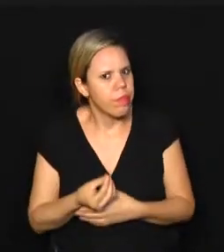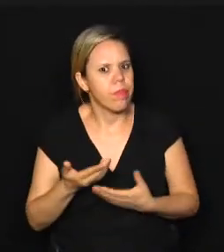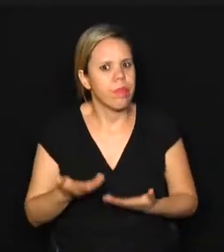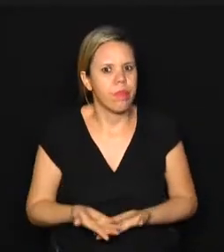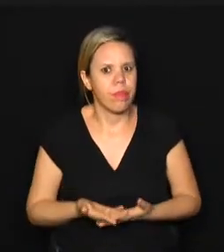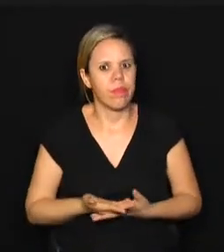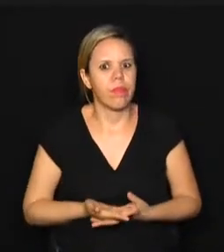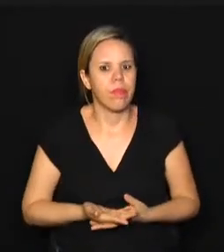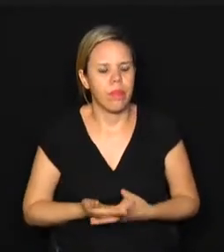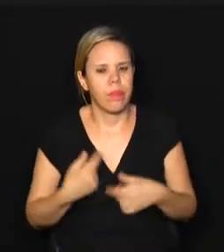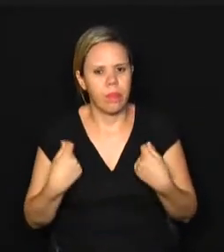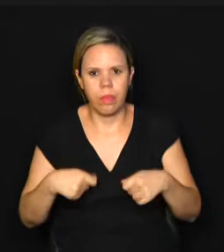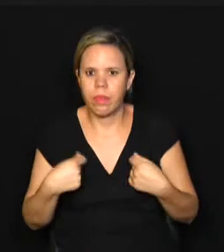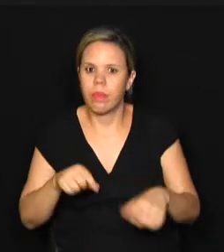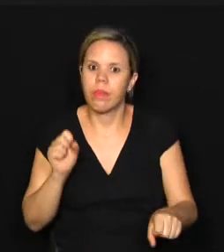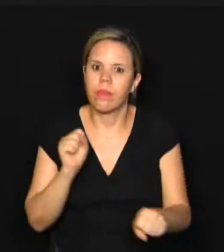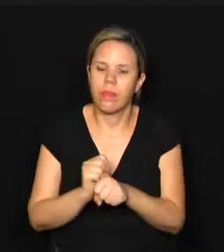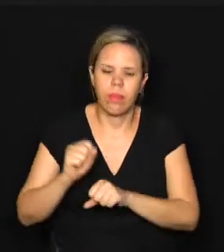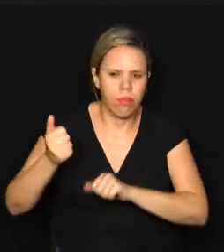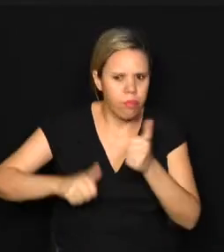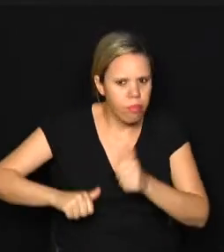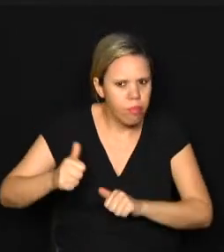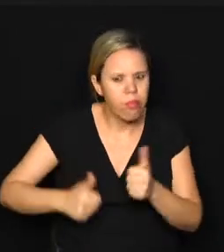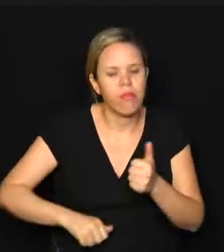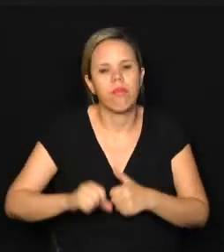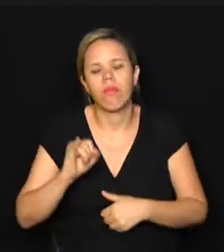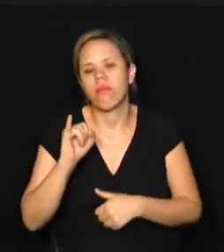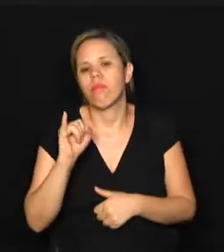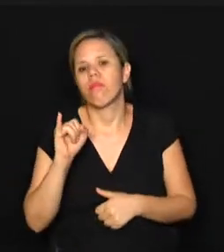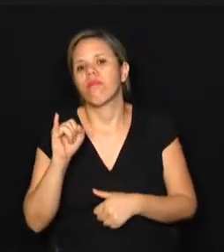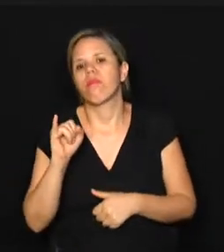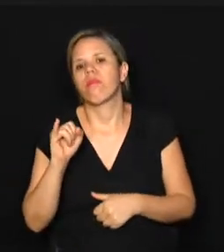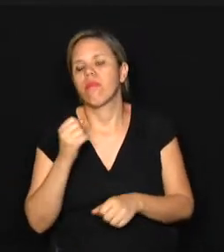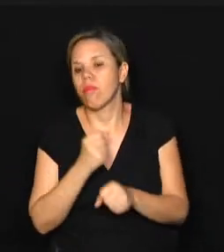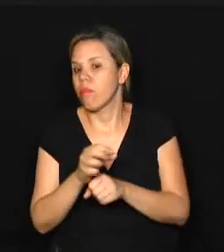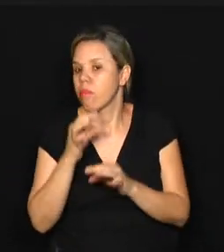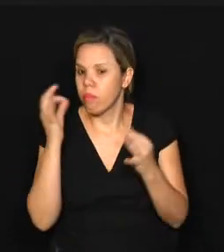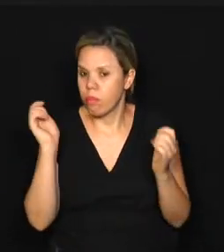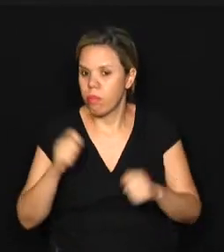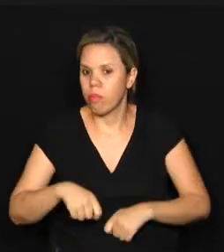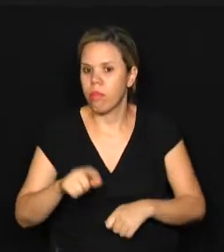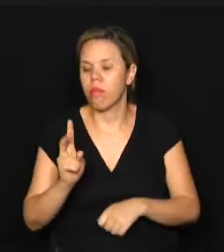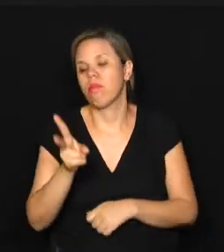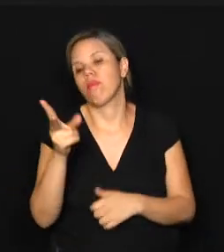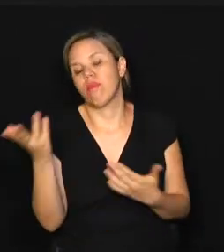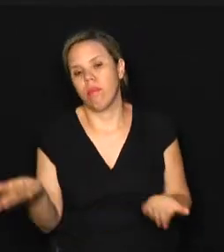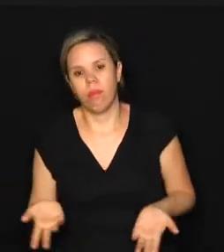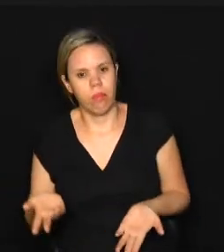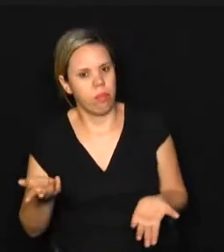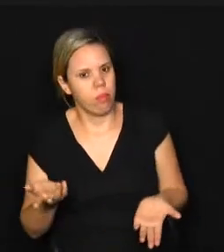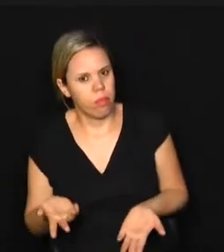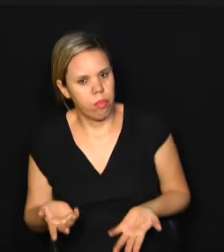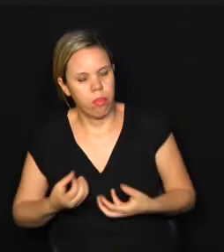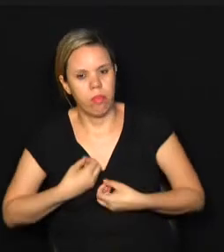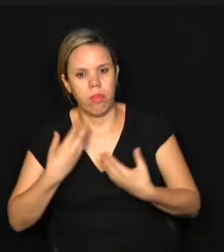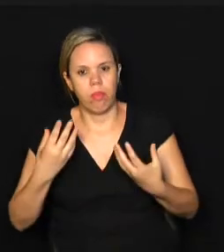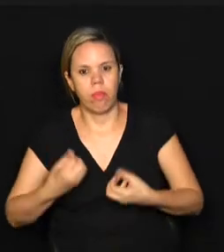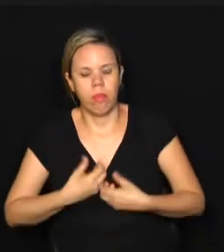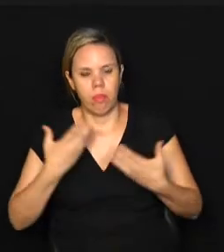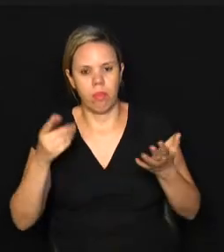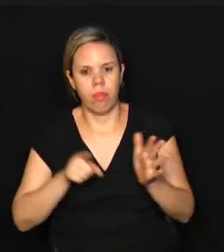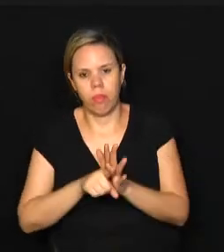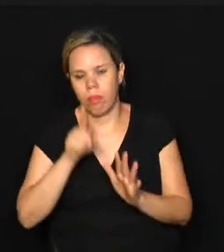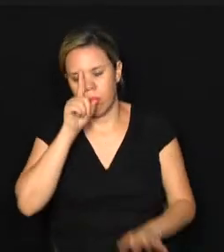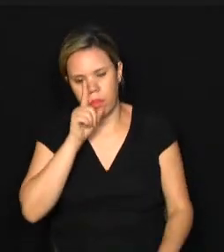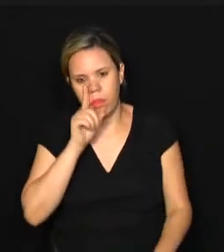que precisaria parar e reavaliar se essa é uma obra que vale a pena ou não continuar. Essa informação do índice de risco está